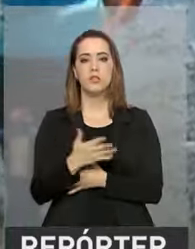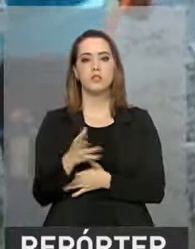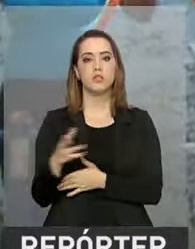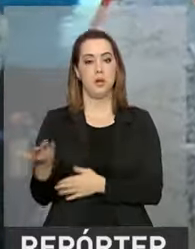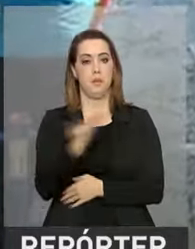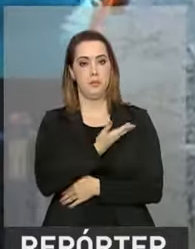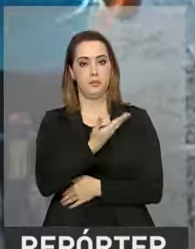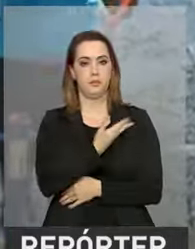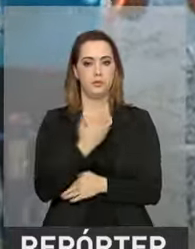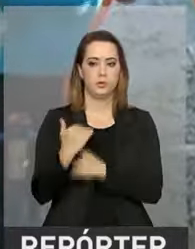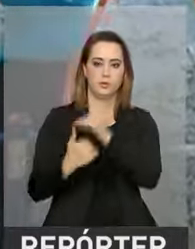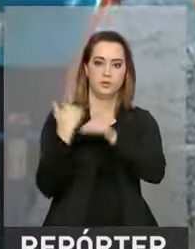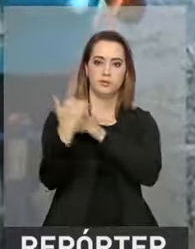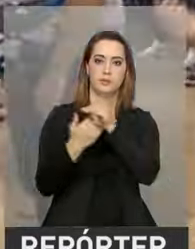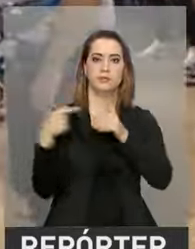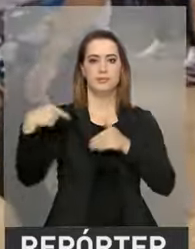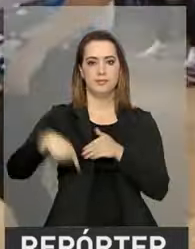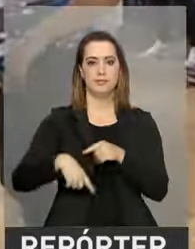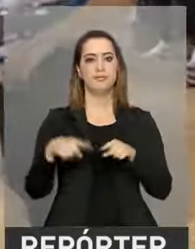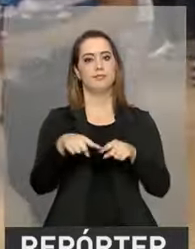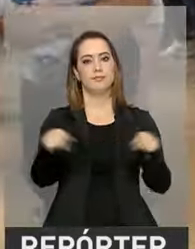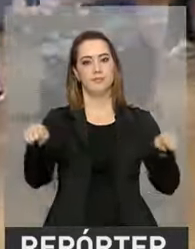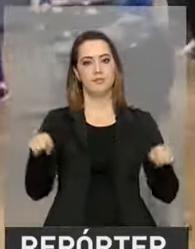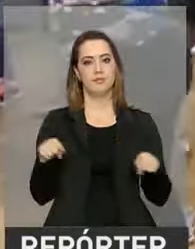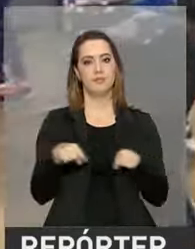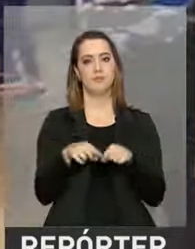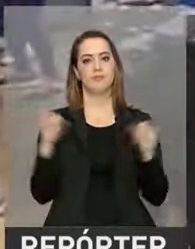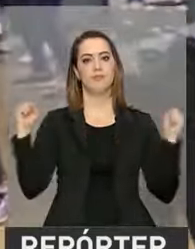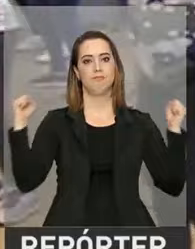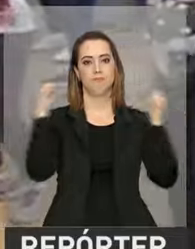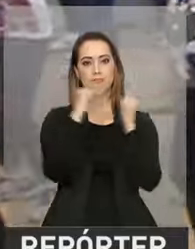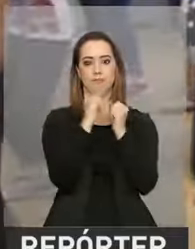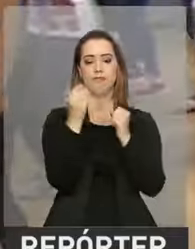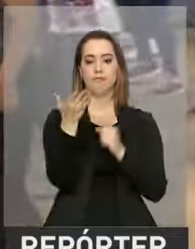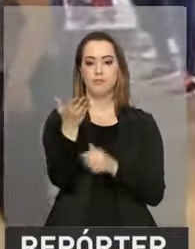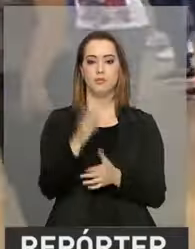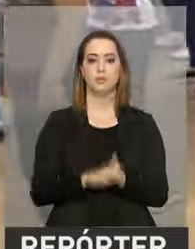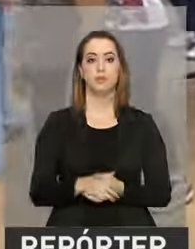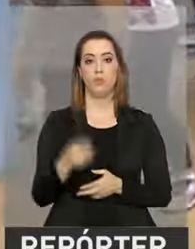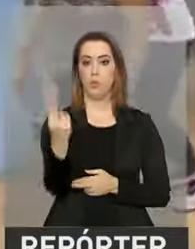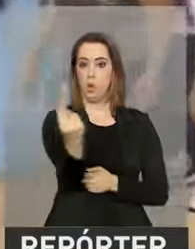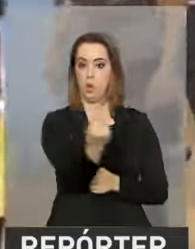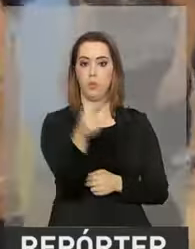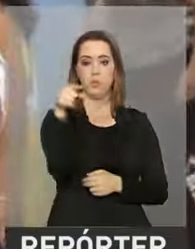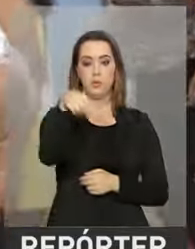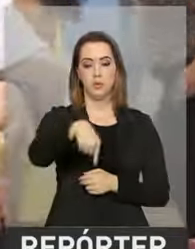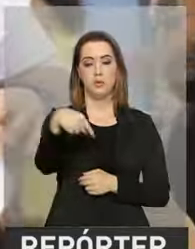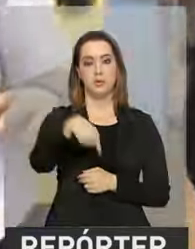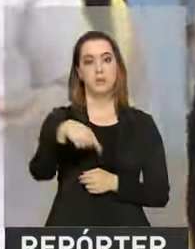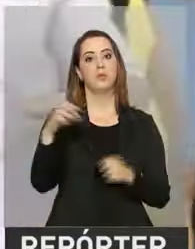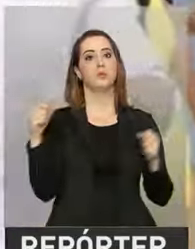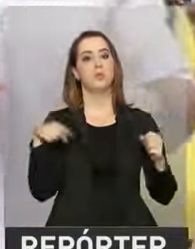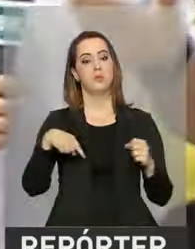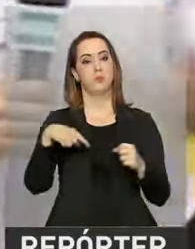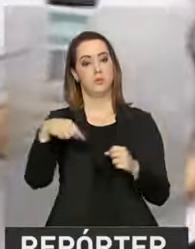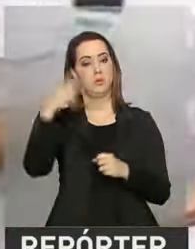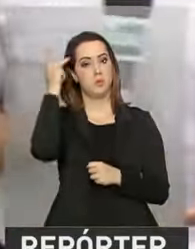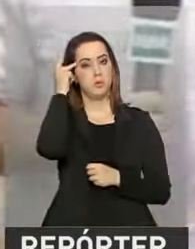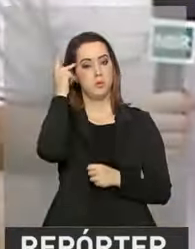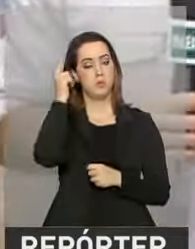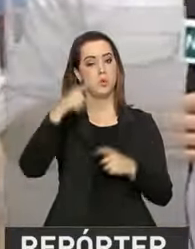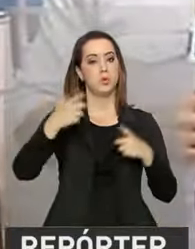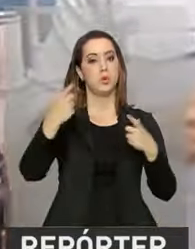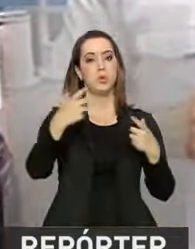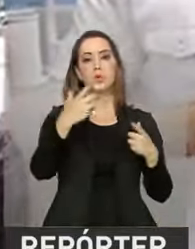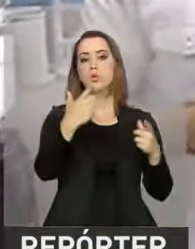uma amizade muito grande entre elas aqui na academia. Atividades como essa daqui de Guarulhos acontecem em todos os polos da Academia